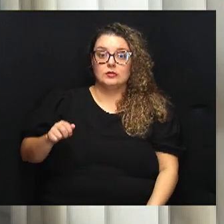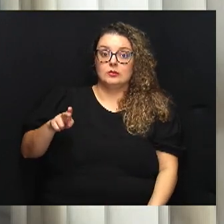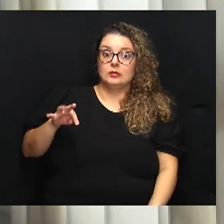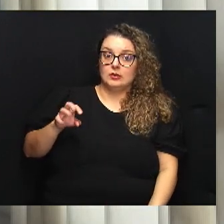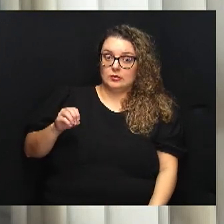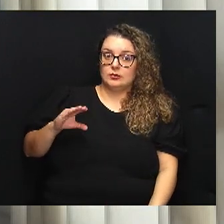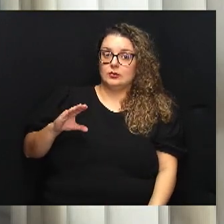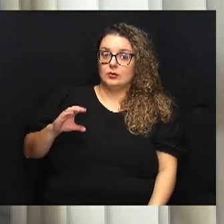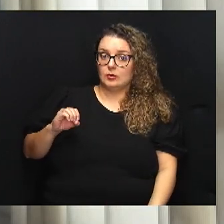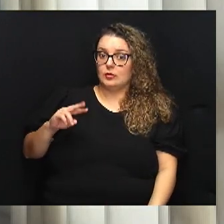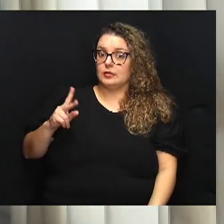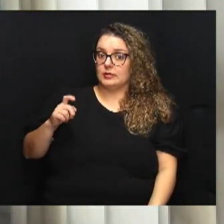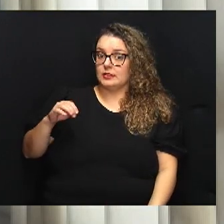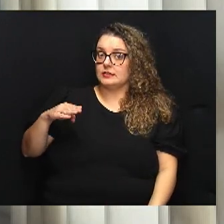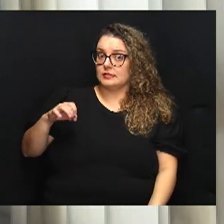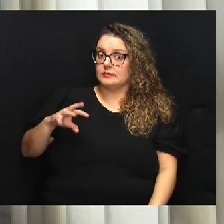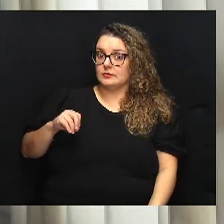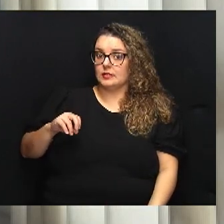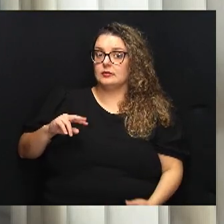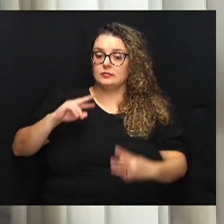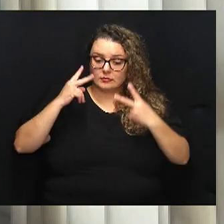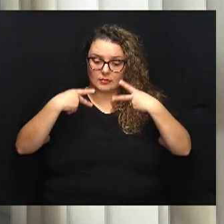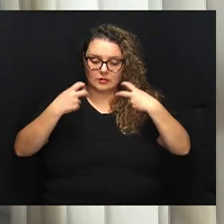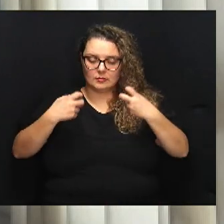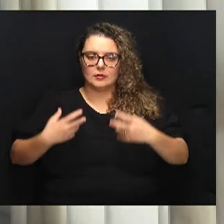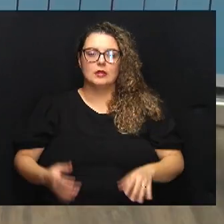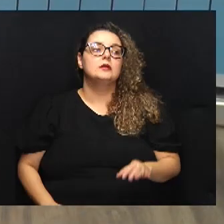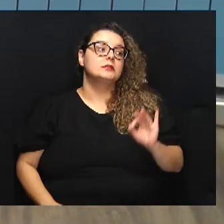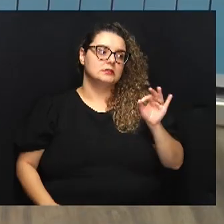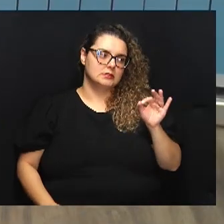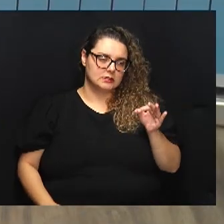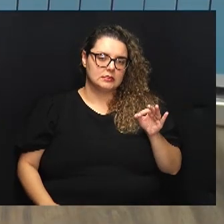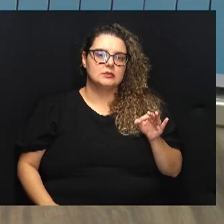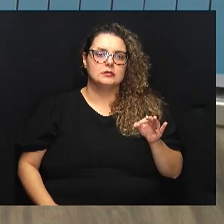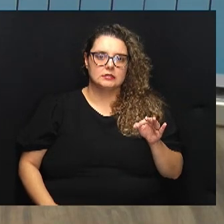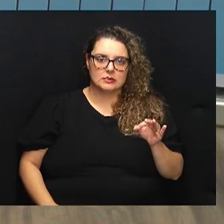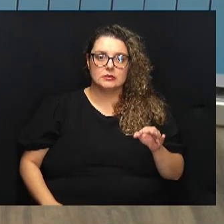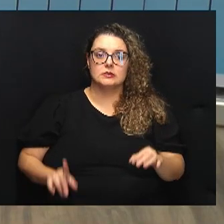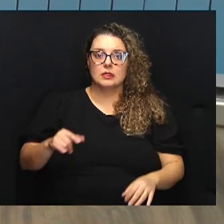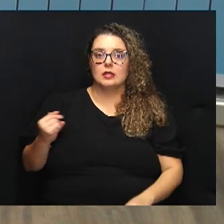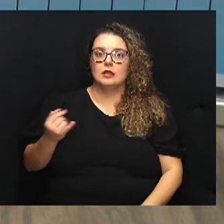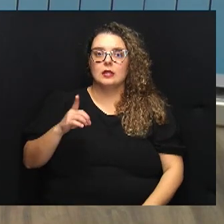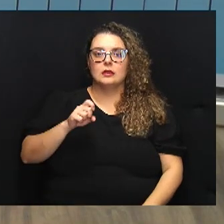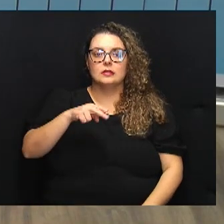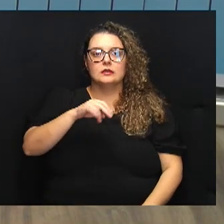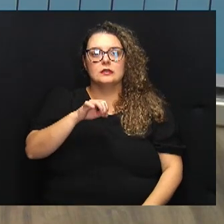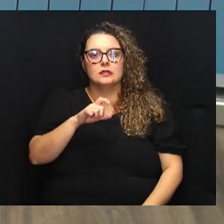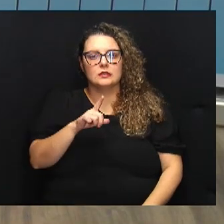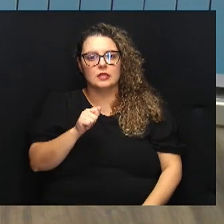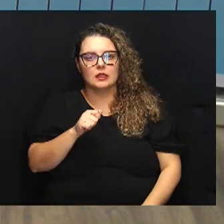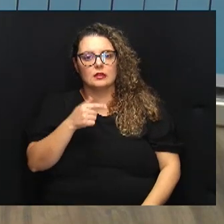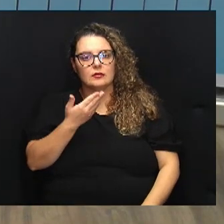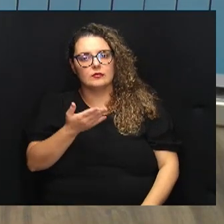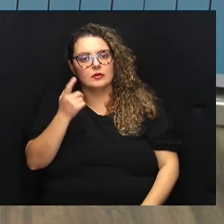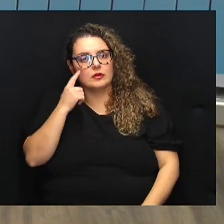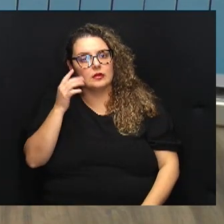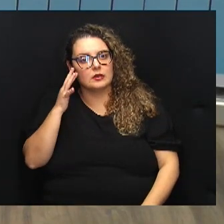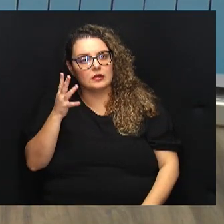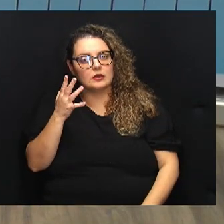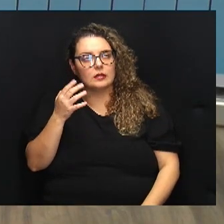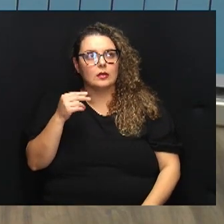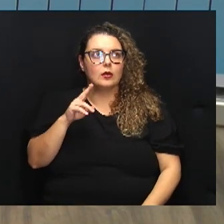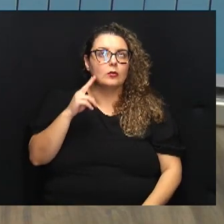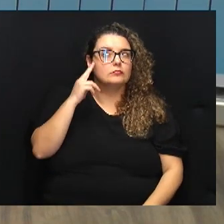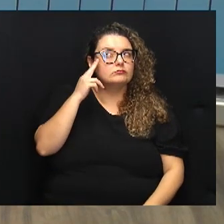É nisso que eu acredito. Sem sombra de dúvidas, tudo isso é muito importante. Ô, Daniela, você pensou ou